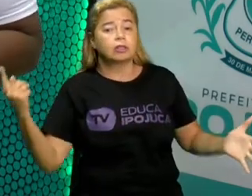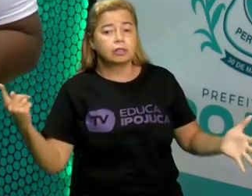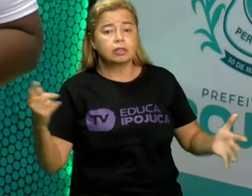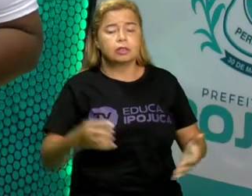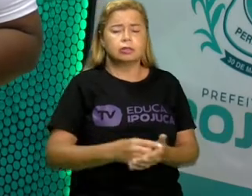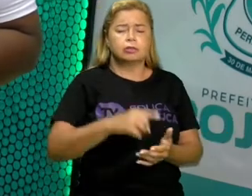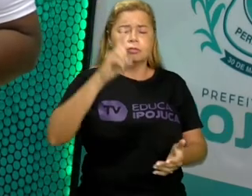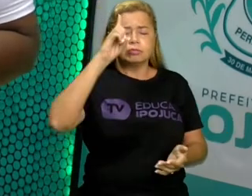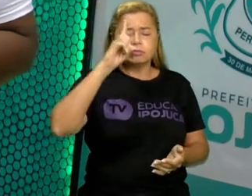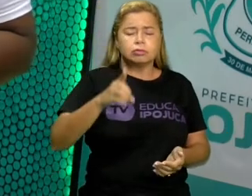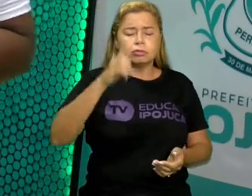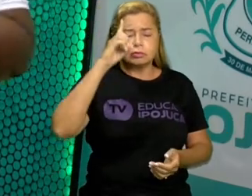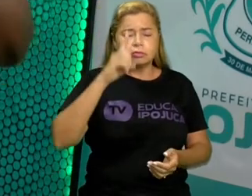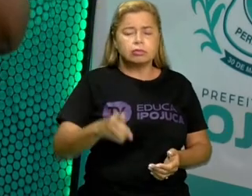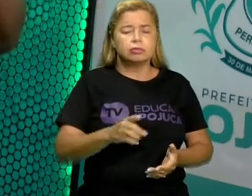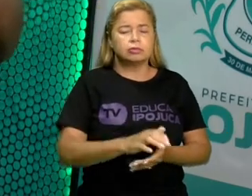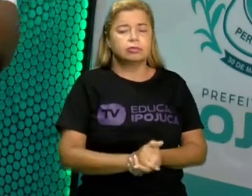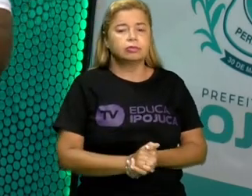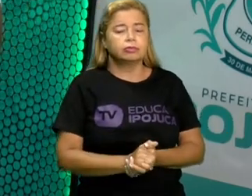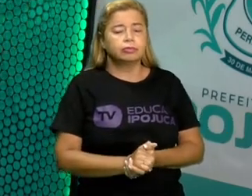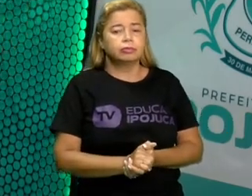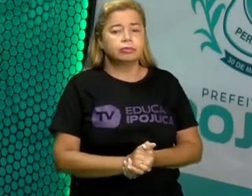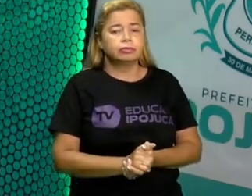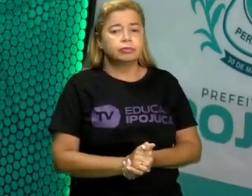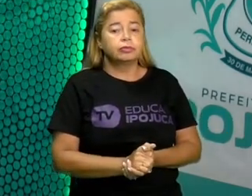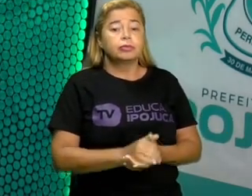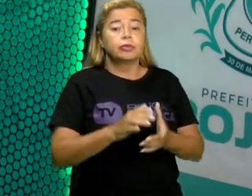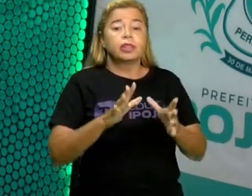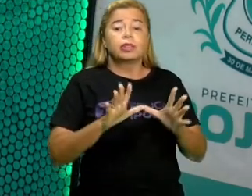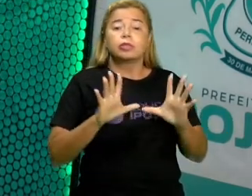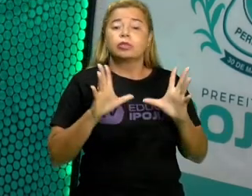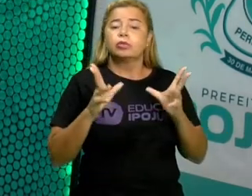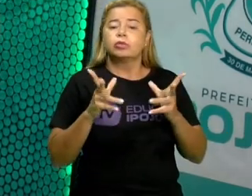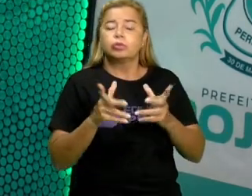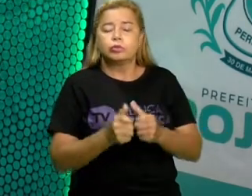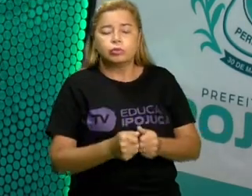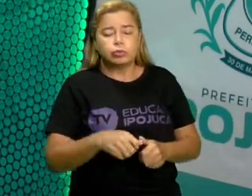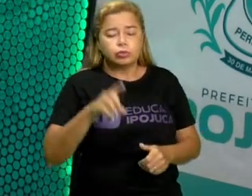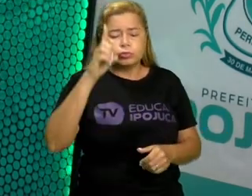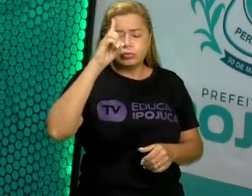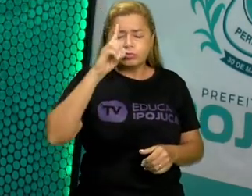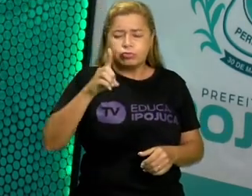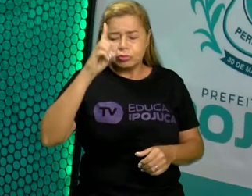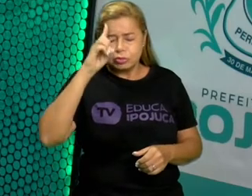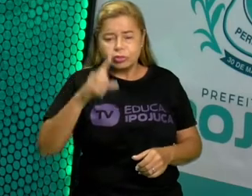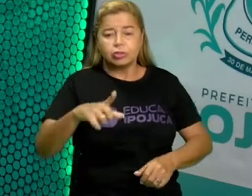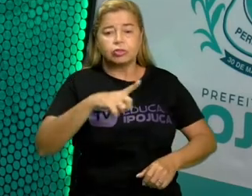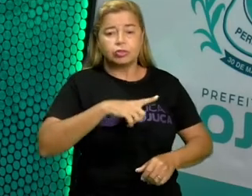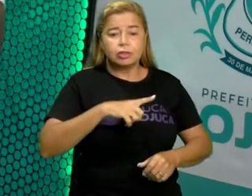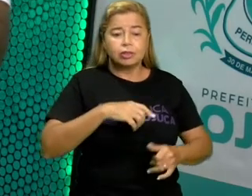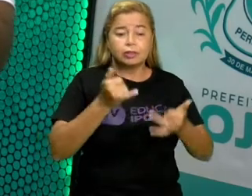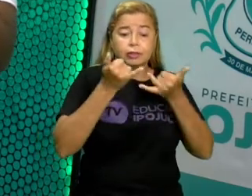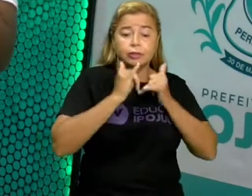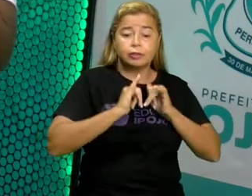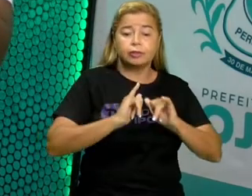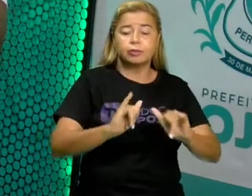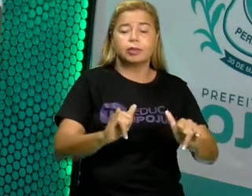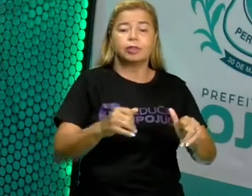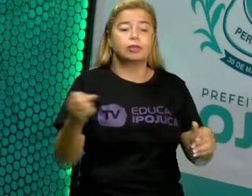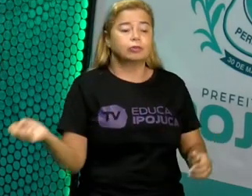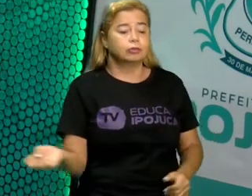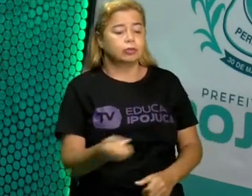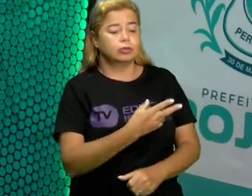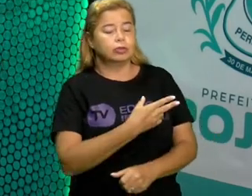dia a dia então todos os dias a uma notícia nova seja